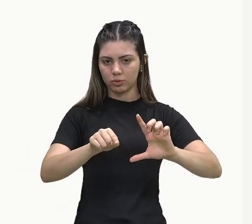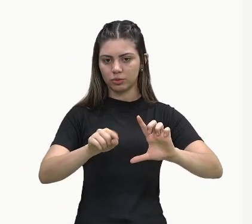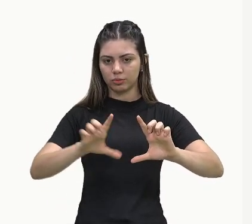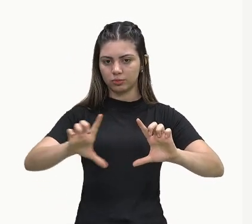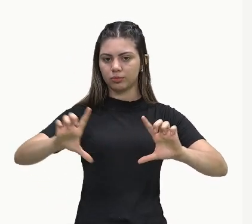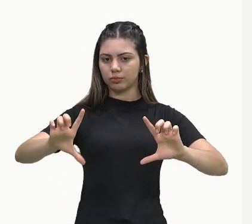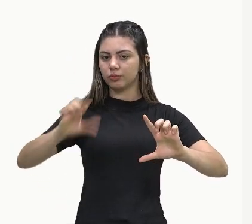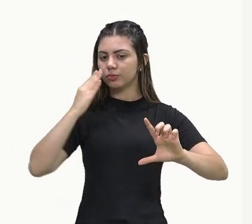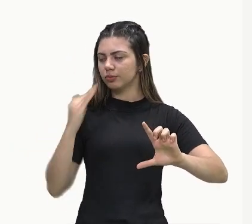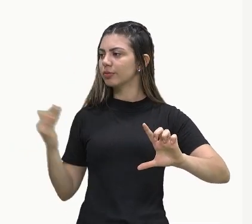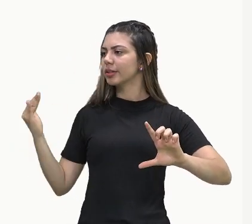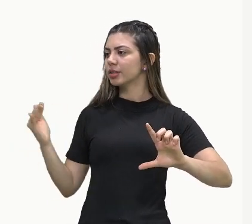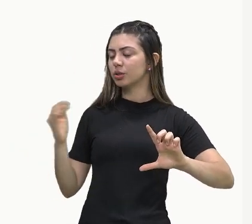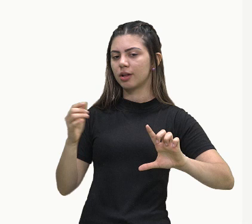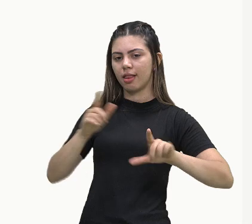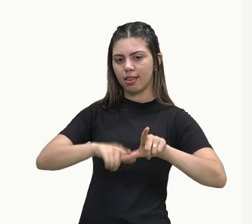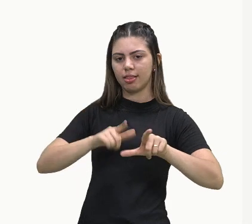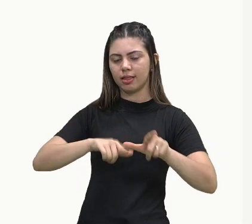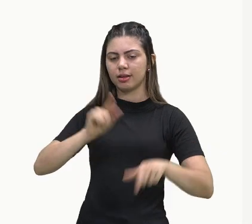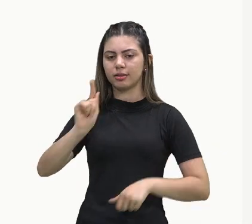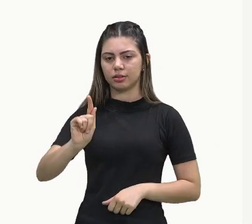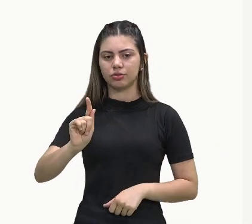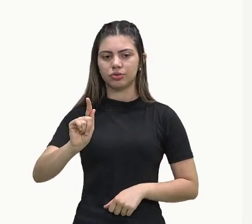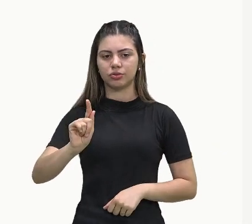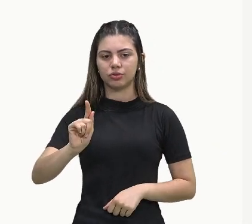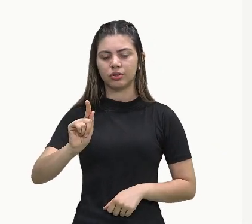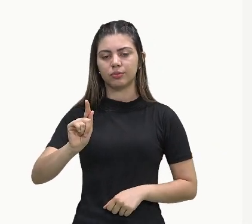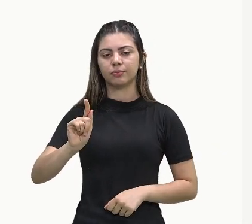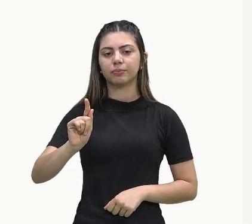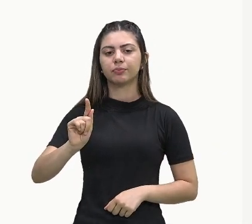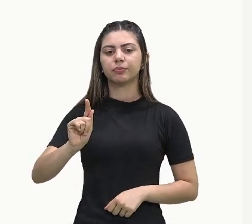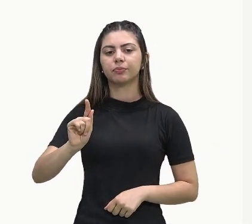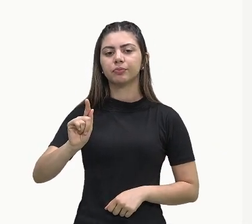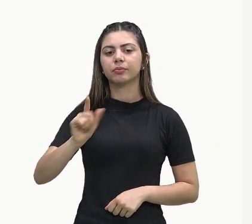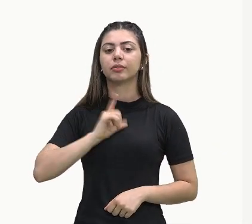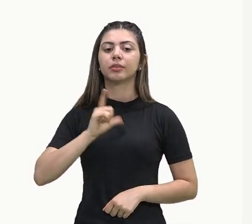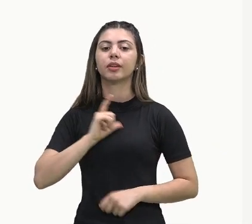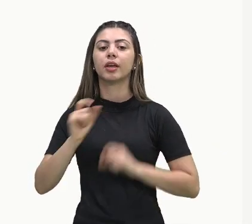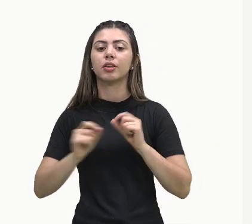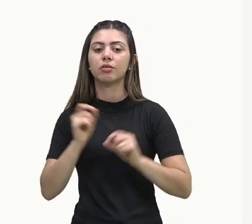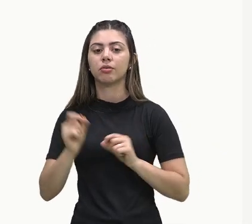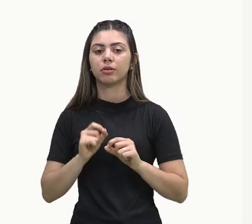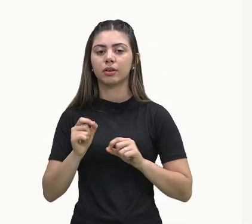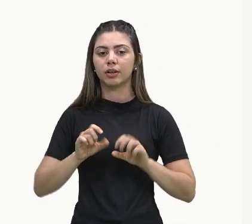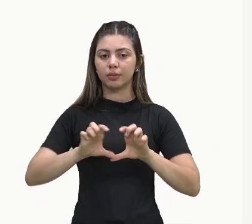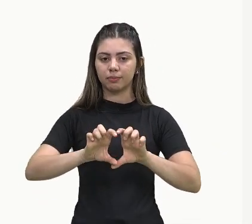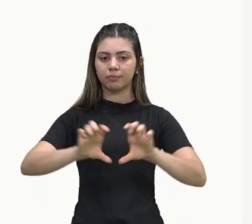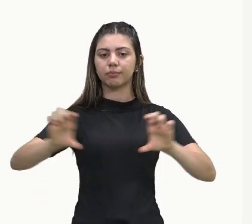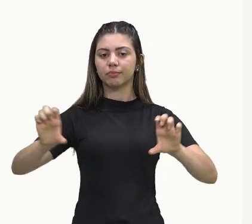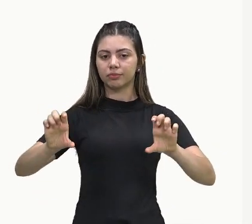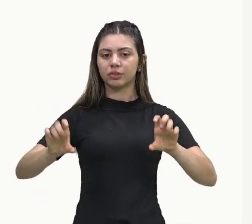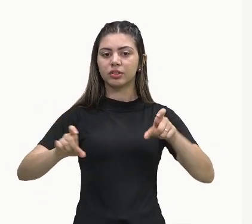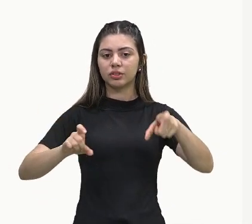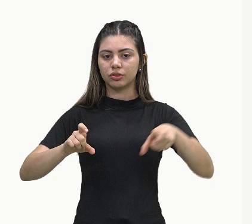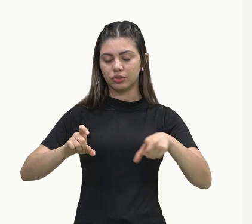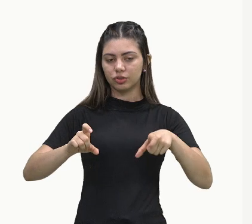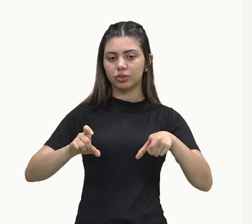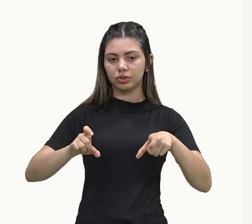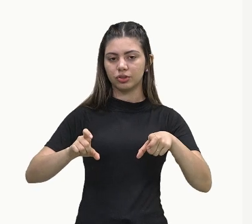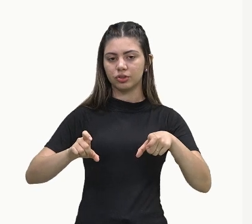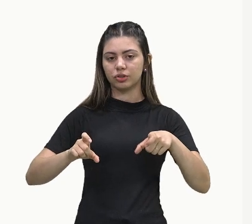aqui esse ponto G aqui ó necessariamente ele vai ter uma abscissa que nós vamos chamar de